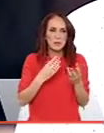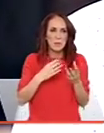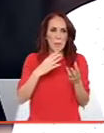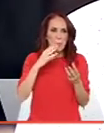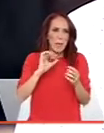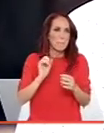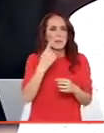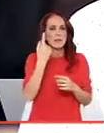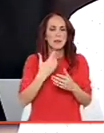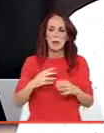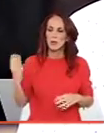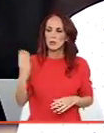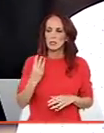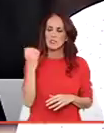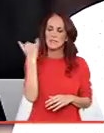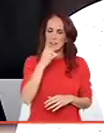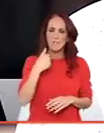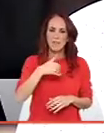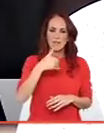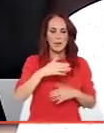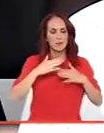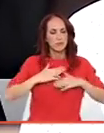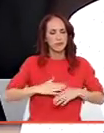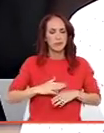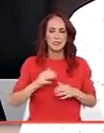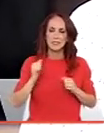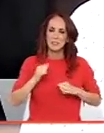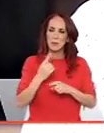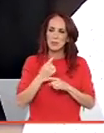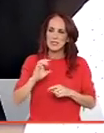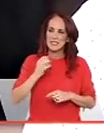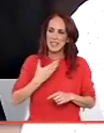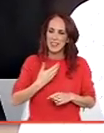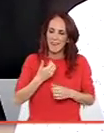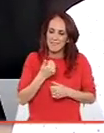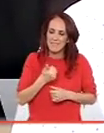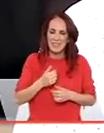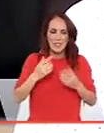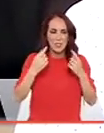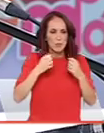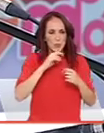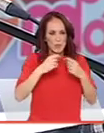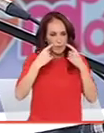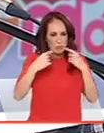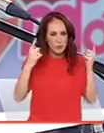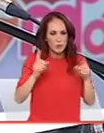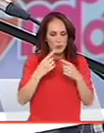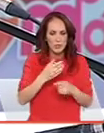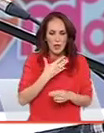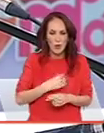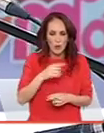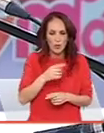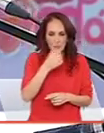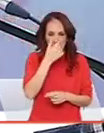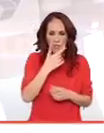será vamos felizes e tranqüilos porque estamos muito contentes por o ter este disco e político ao ouvir gosto é gosto gosto de